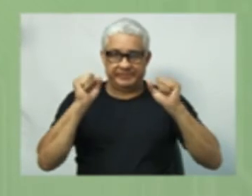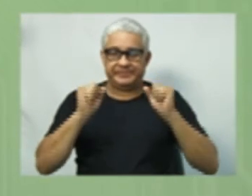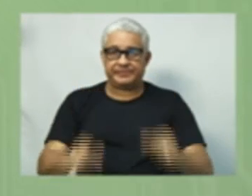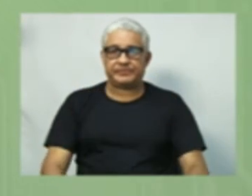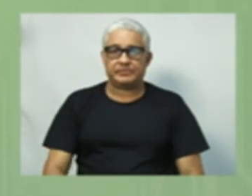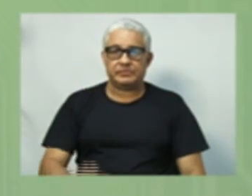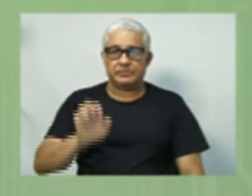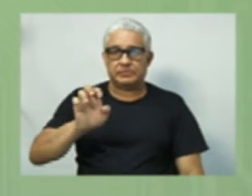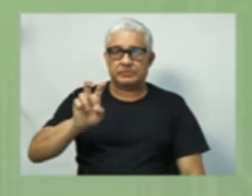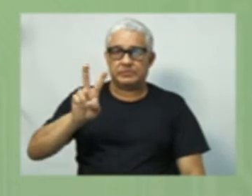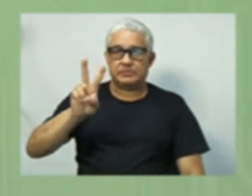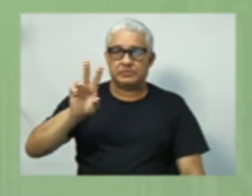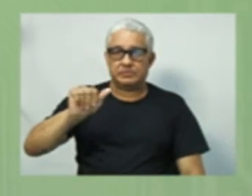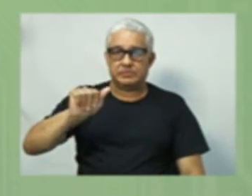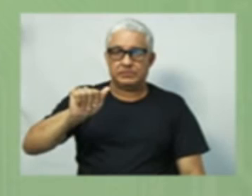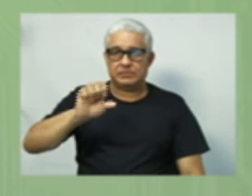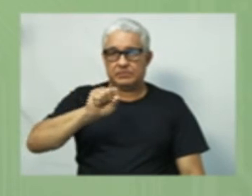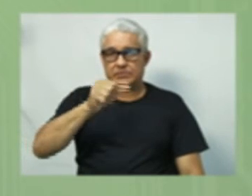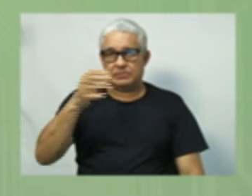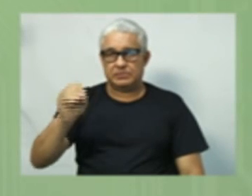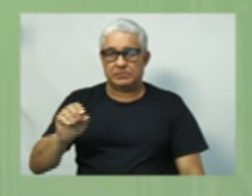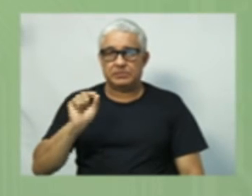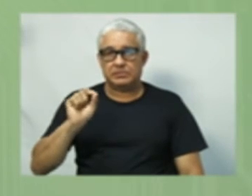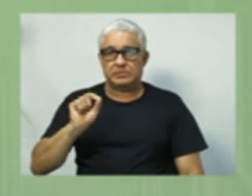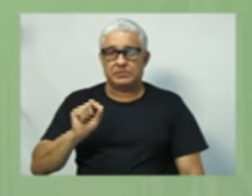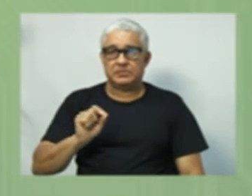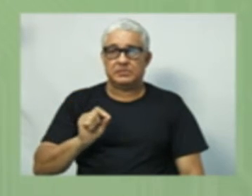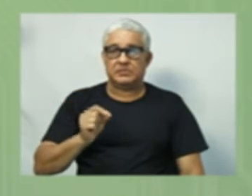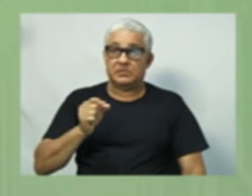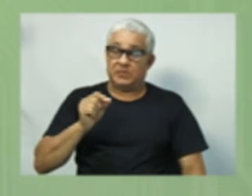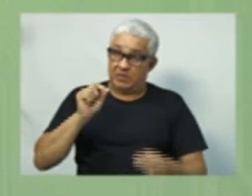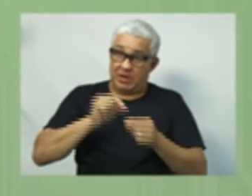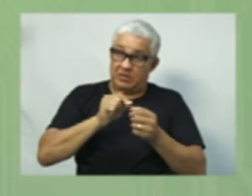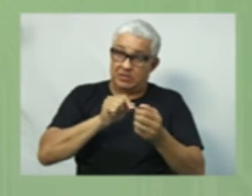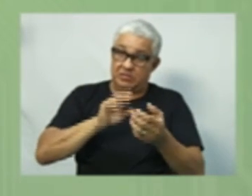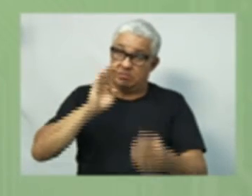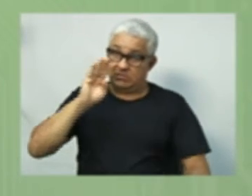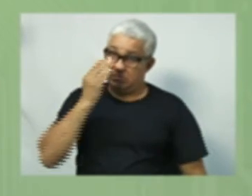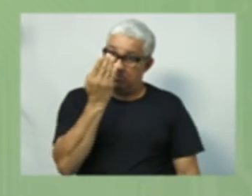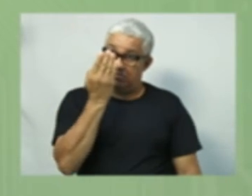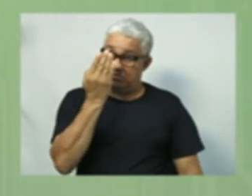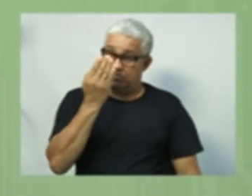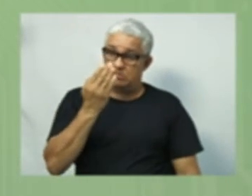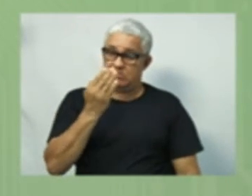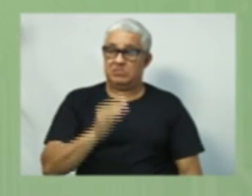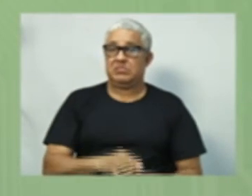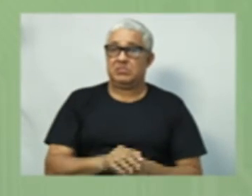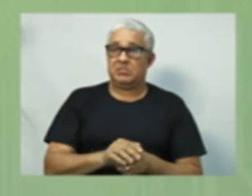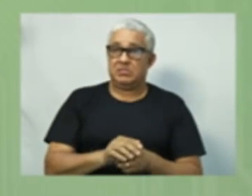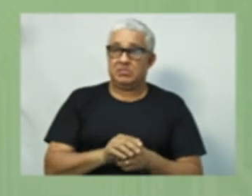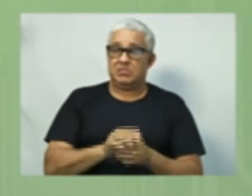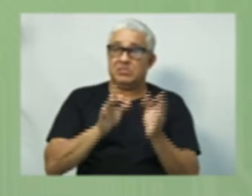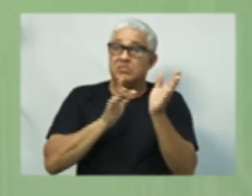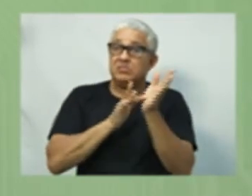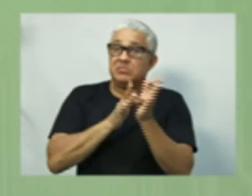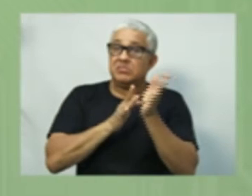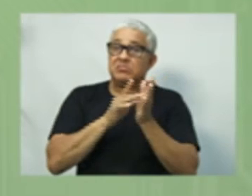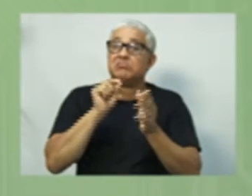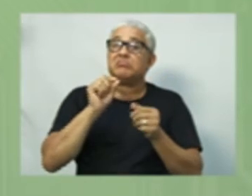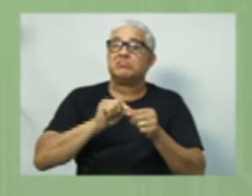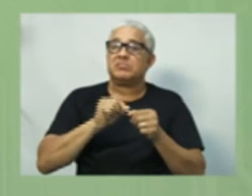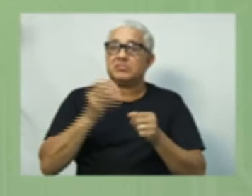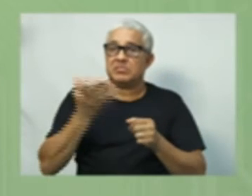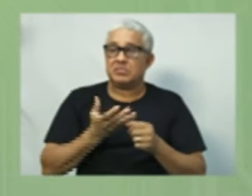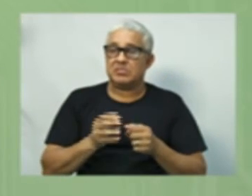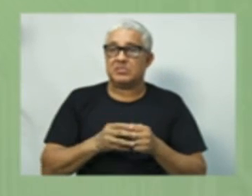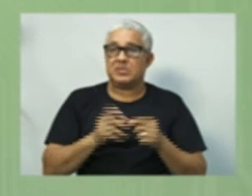Evasão é aquele caso que você faz uma coisa falsa mesmo. No caso aqui, fingir, o que ele quer fazer? Ele quer